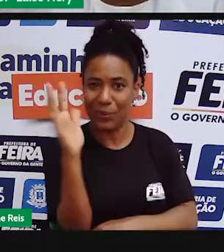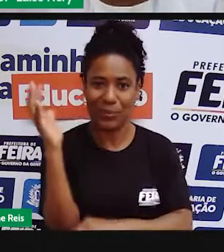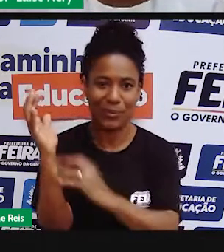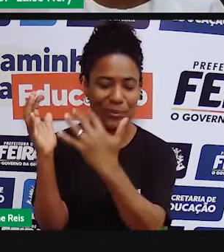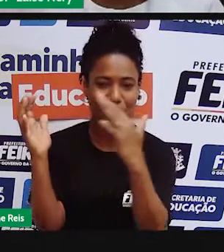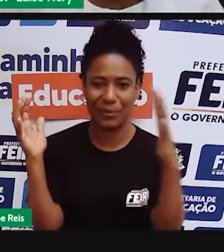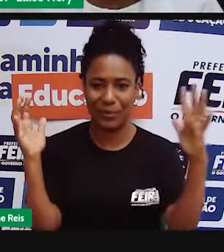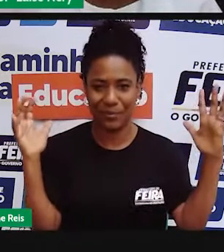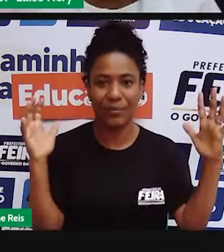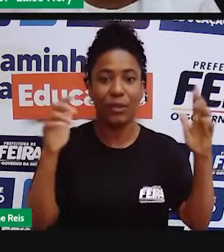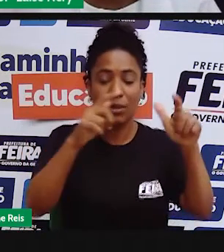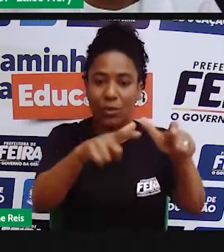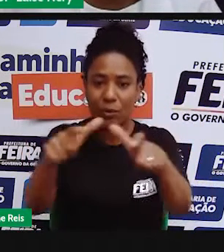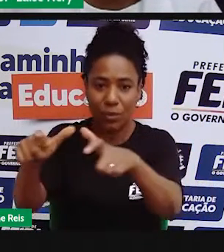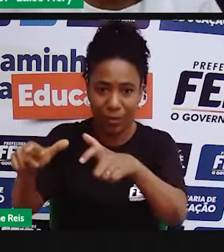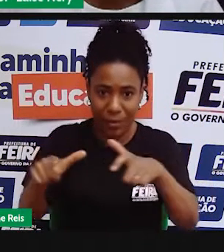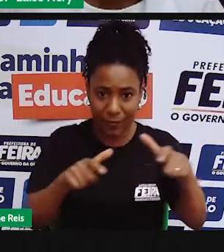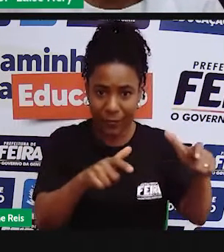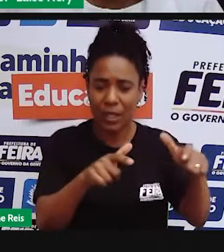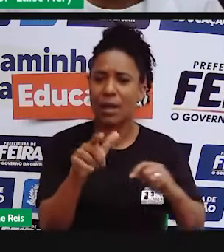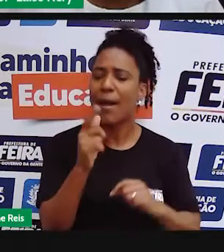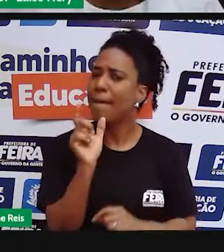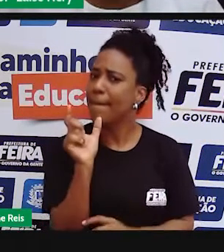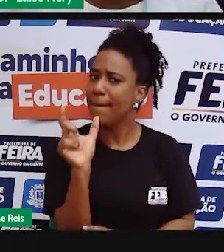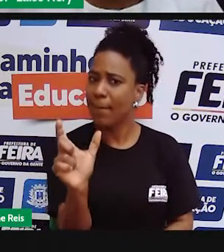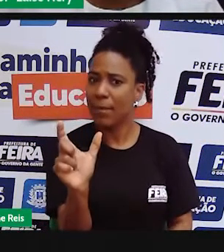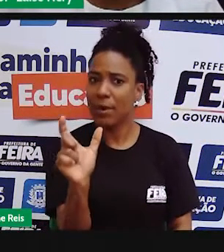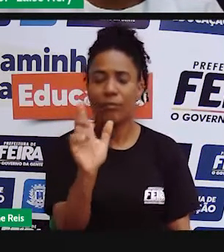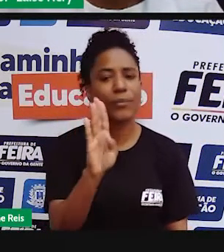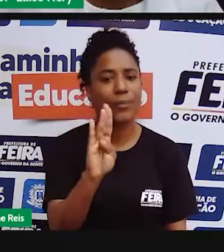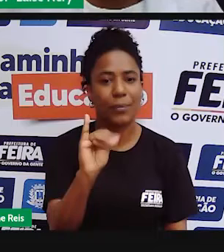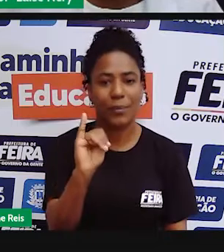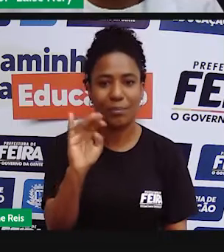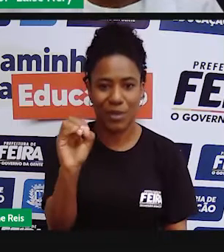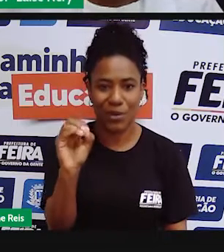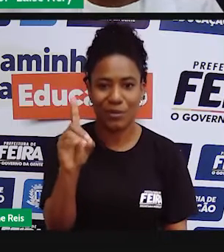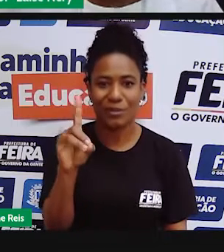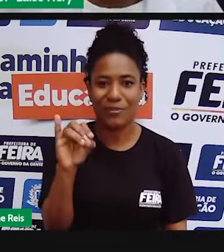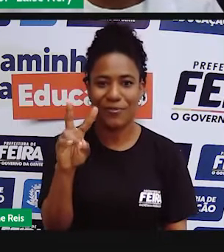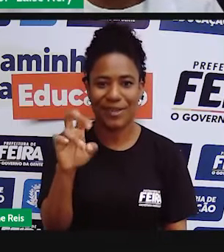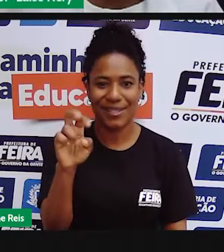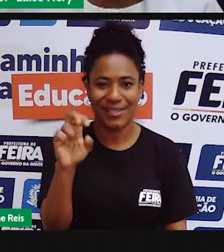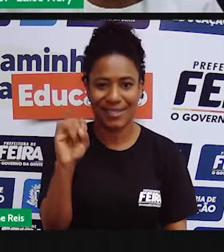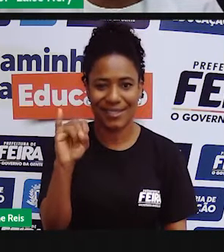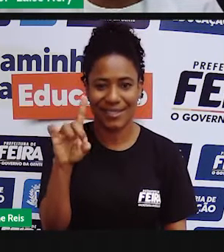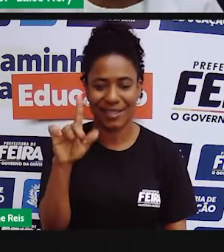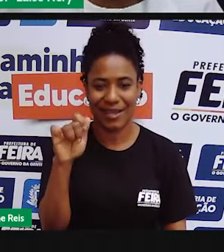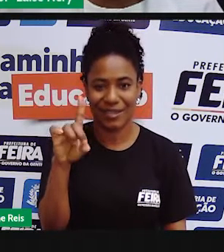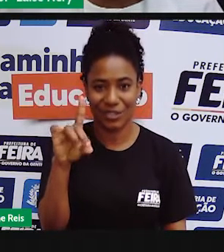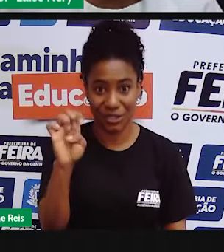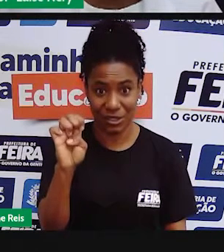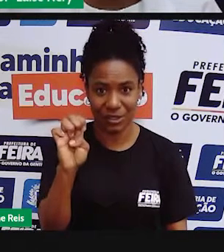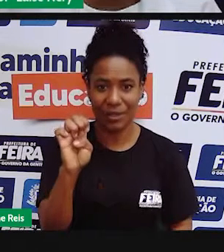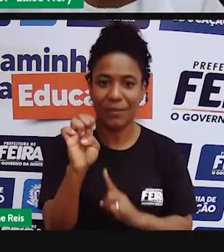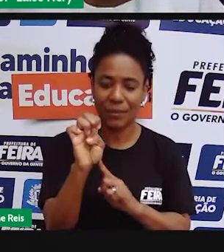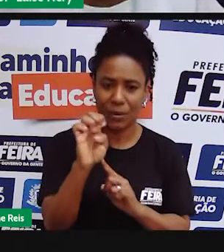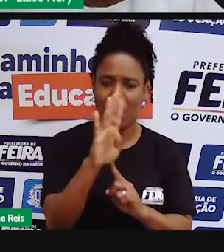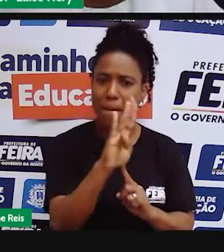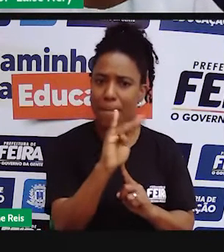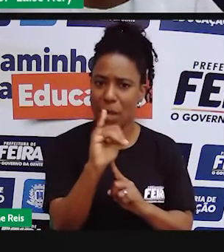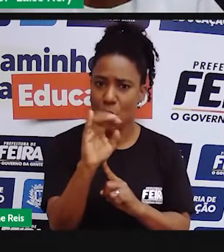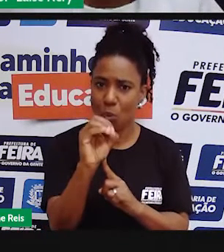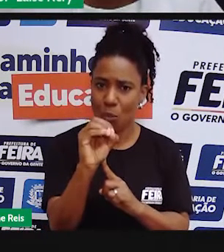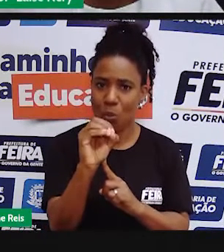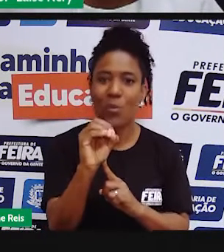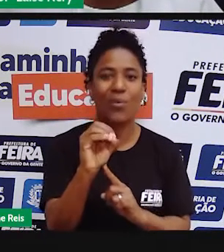mais diferentes ambientes. A palavra biodiversidade é formada pela união do radical grego